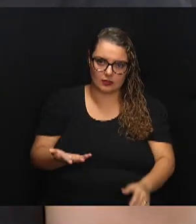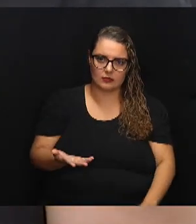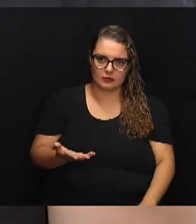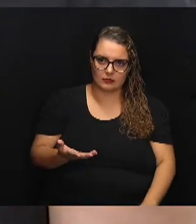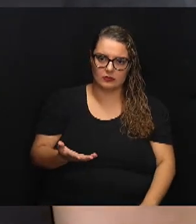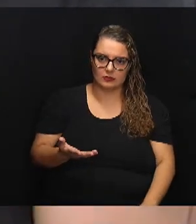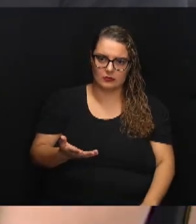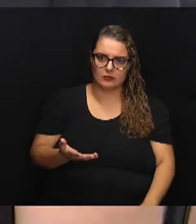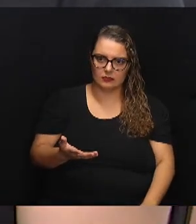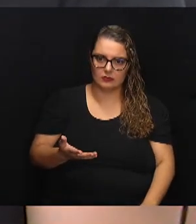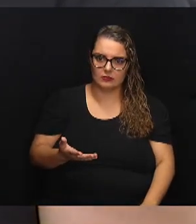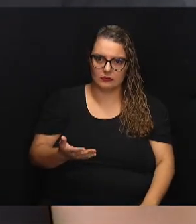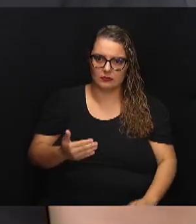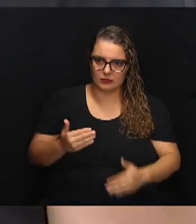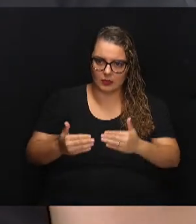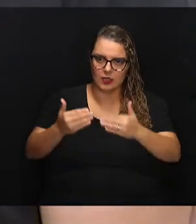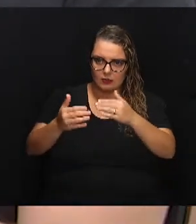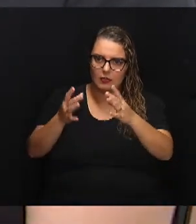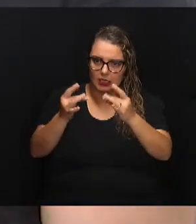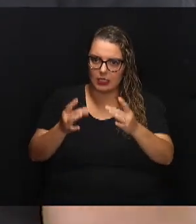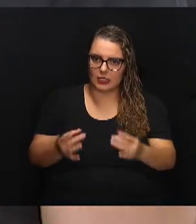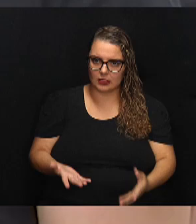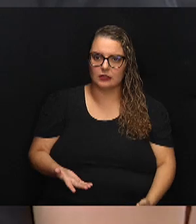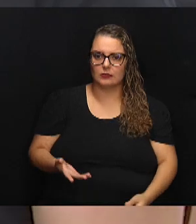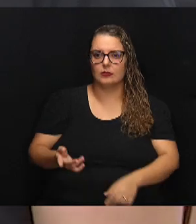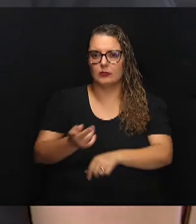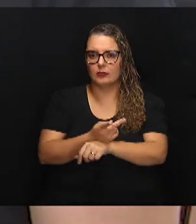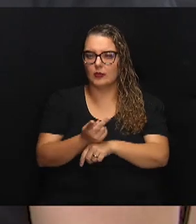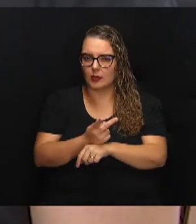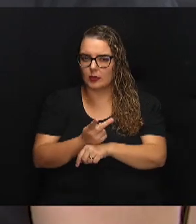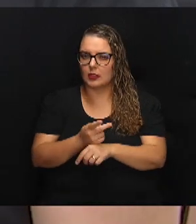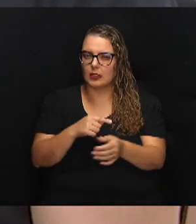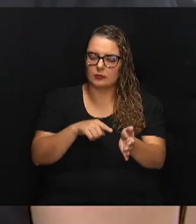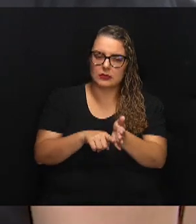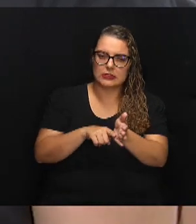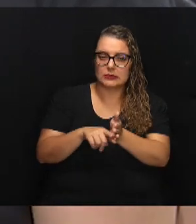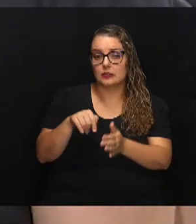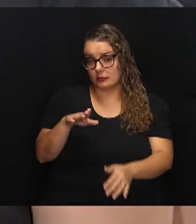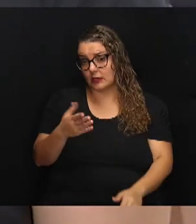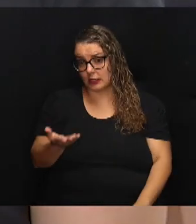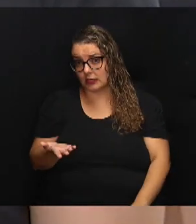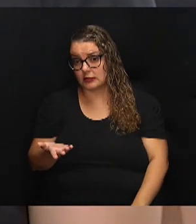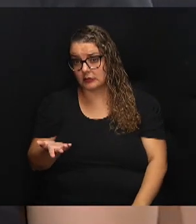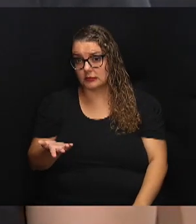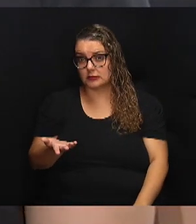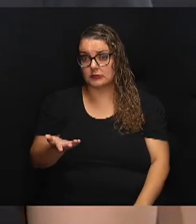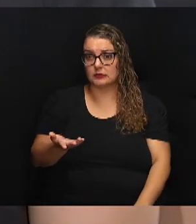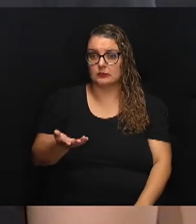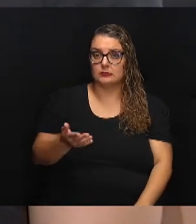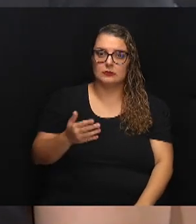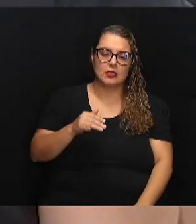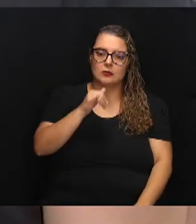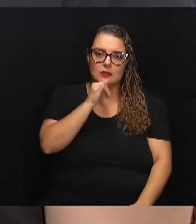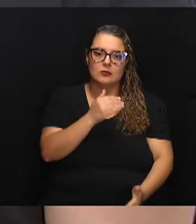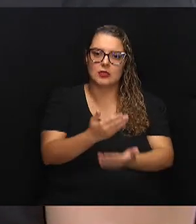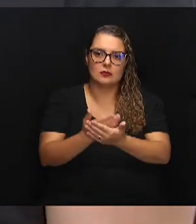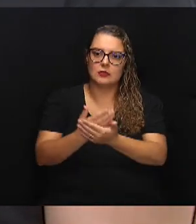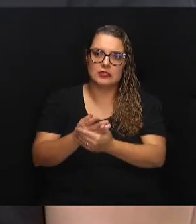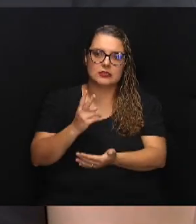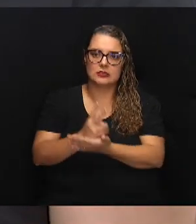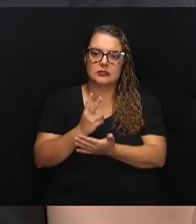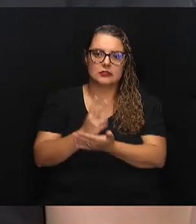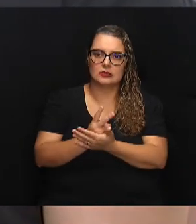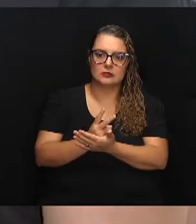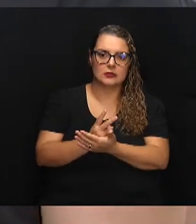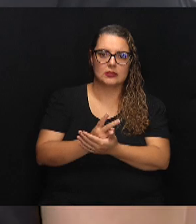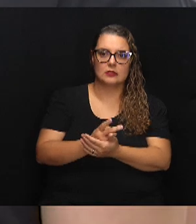ser mais aprofundada, né? Você ir atrás um pouquinho dela. Mas a questão de estudo, por exemplo, a gente está sempre estudando, porque toda hora está